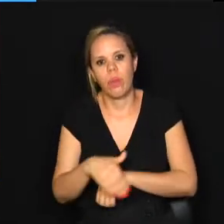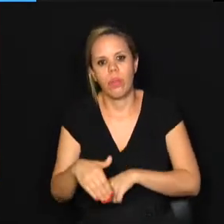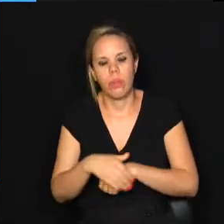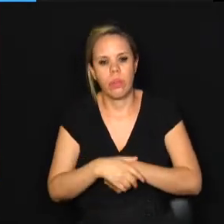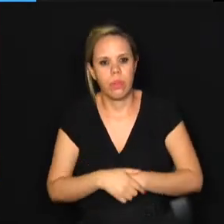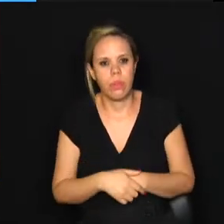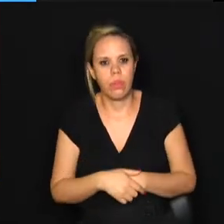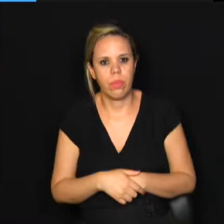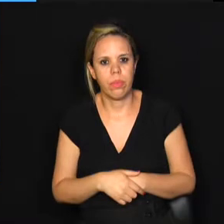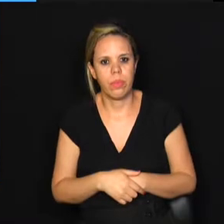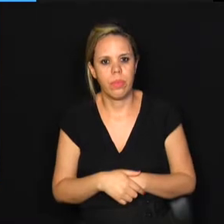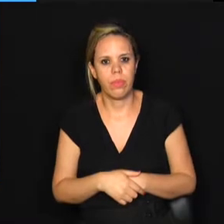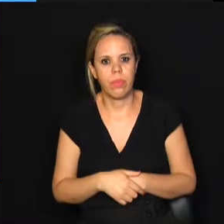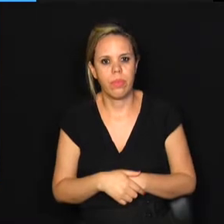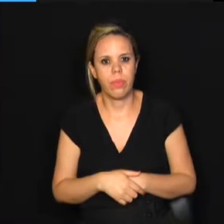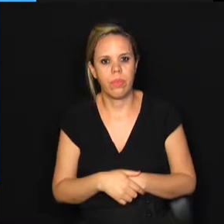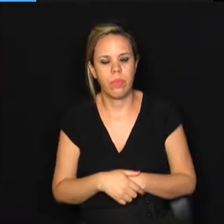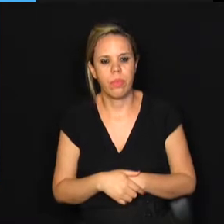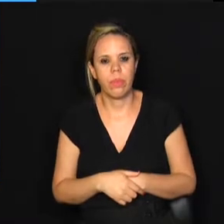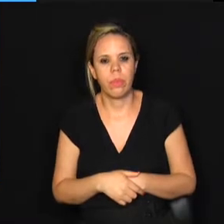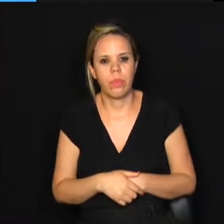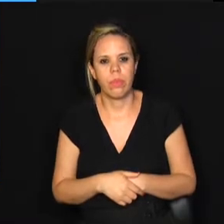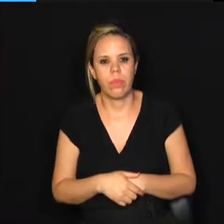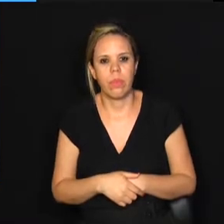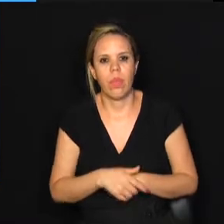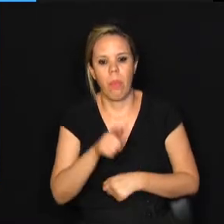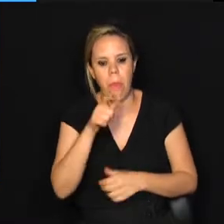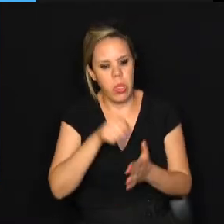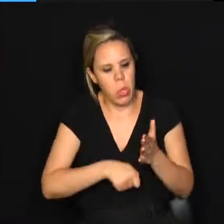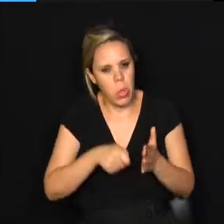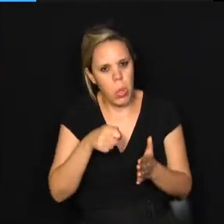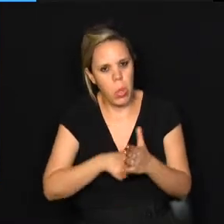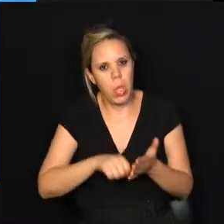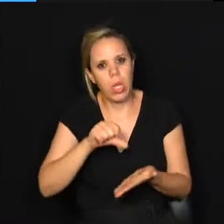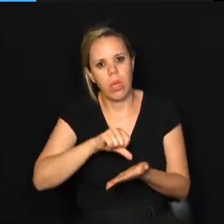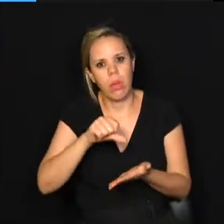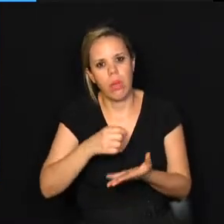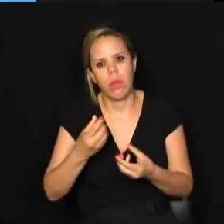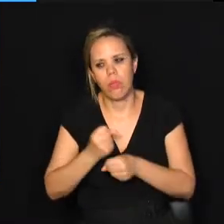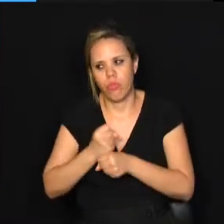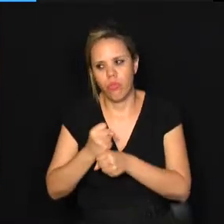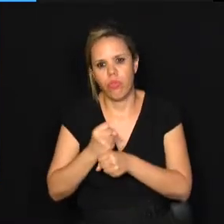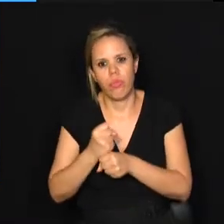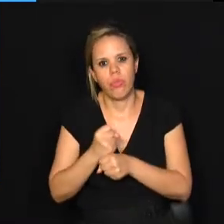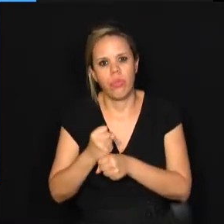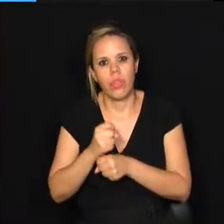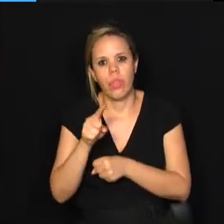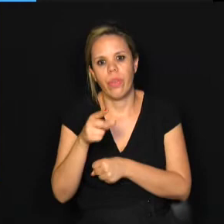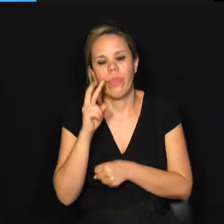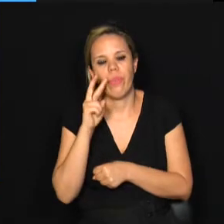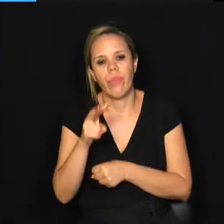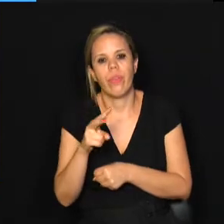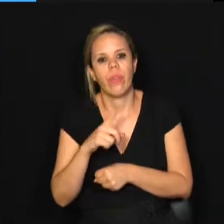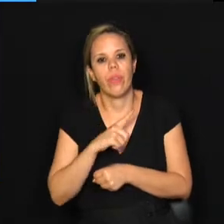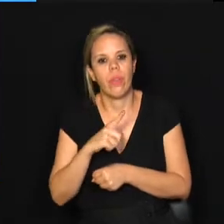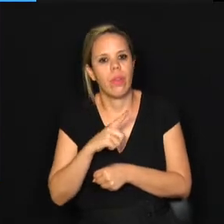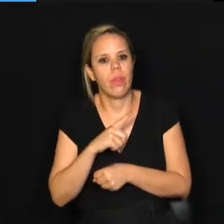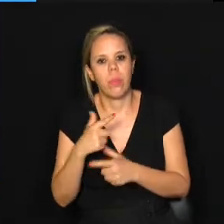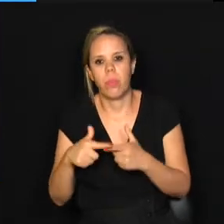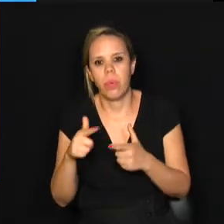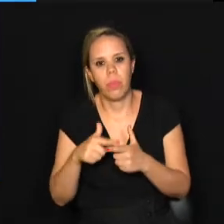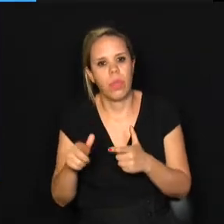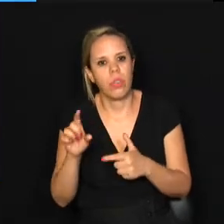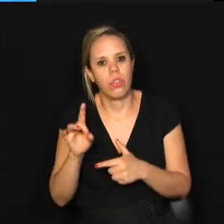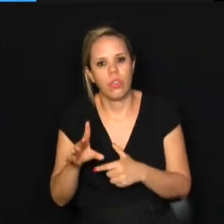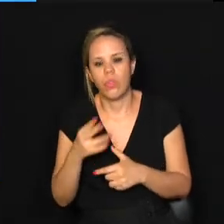ruas que não tinham correio. Então, Dona Sebastiana foi uma pessoa da luta aqui da região de muito tempo, e como você viu, nós não estamos tendo problemas só com